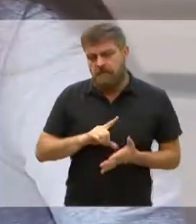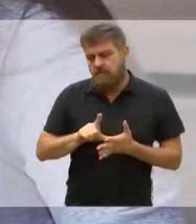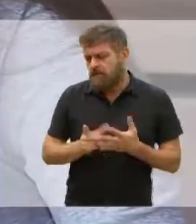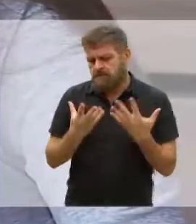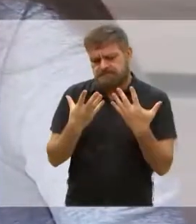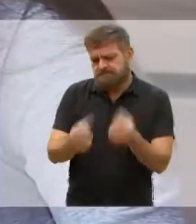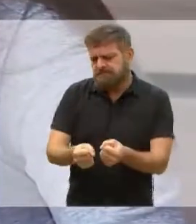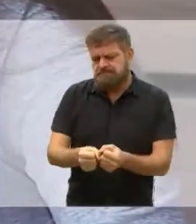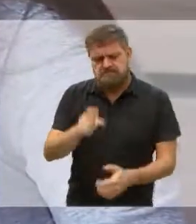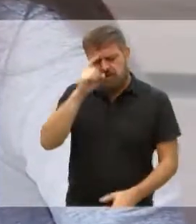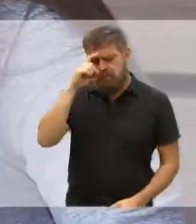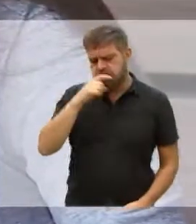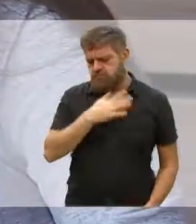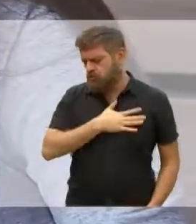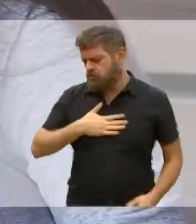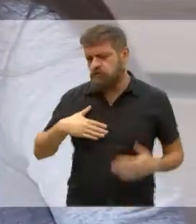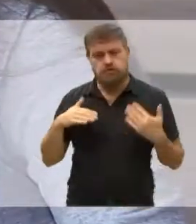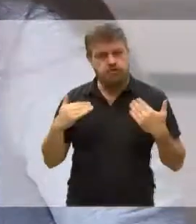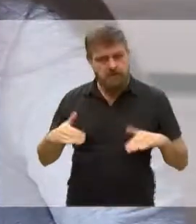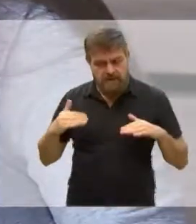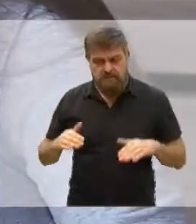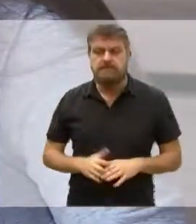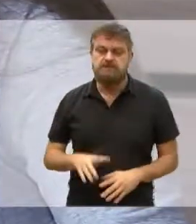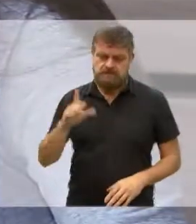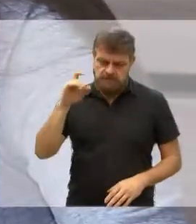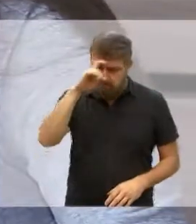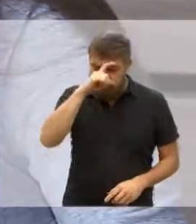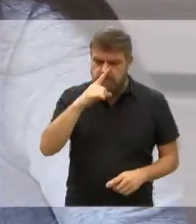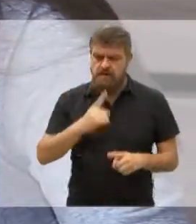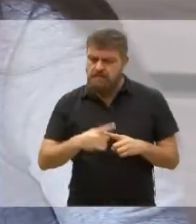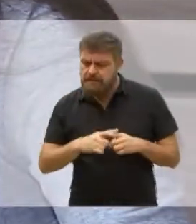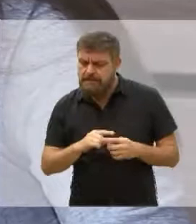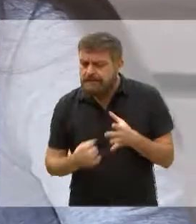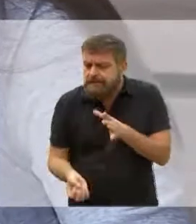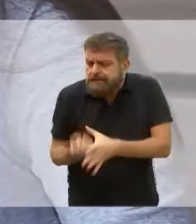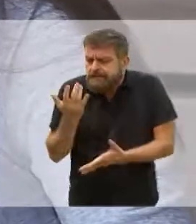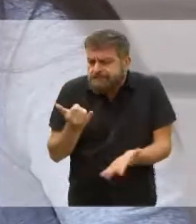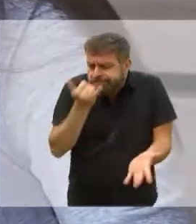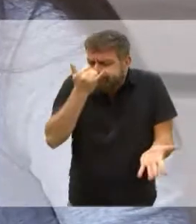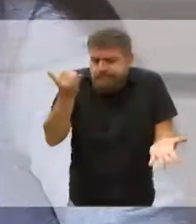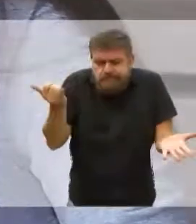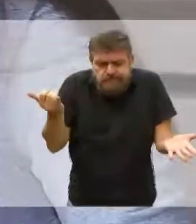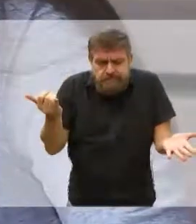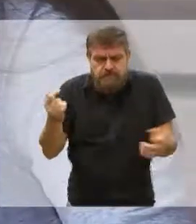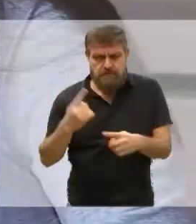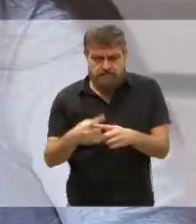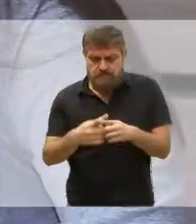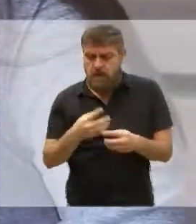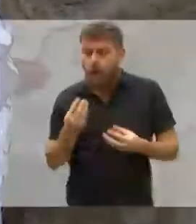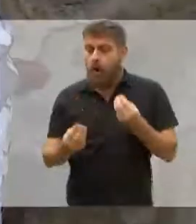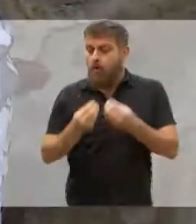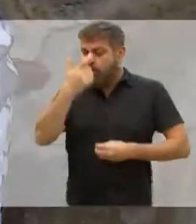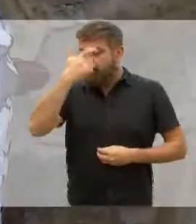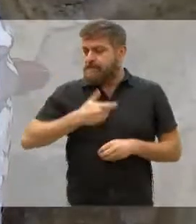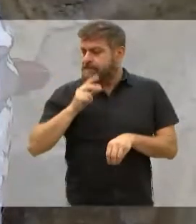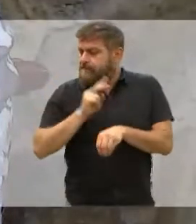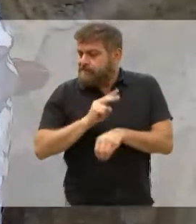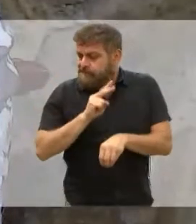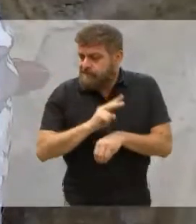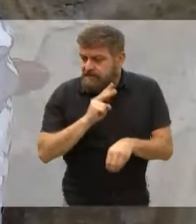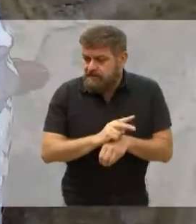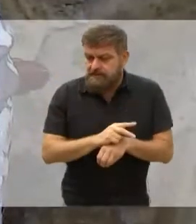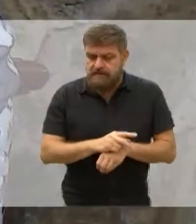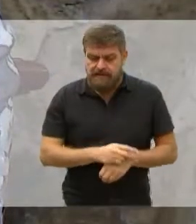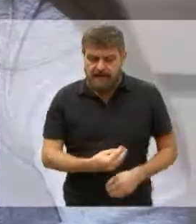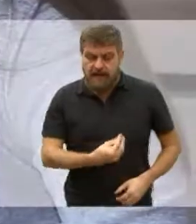De aceitação, não, foi tranquilo, foi difícil, eu queria entender por que aquilo estava acontecendo, como que eu ia